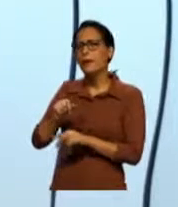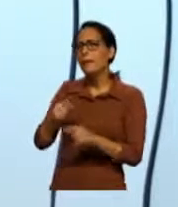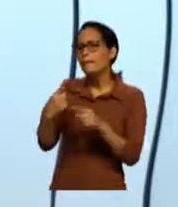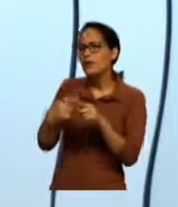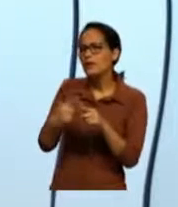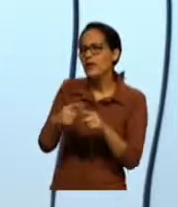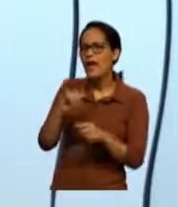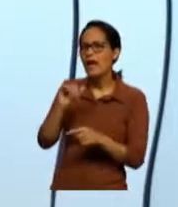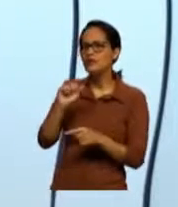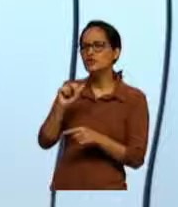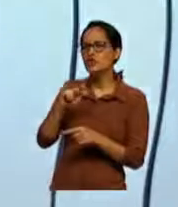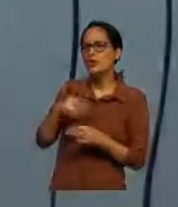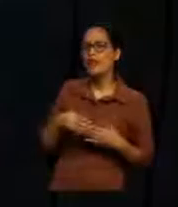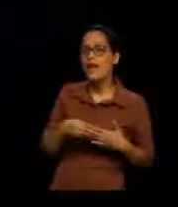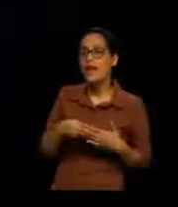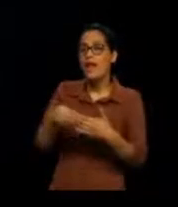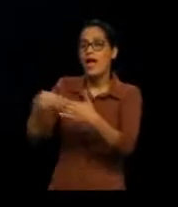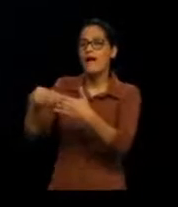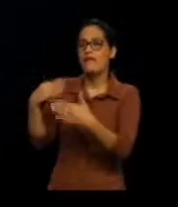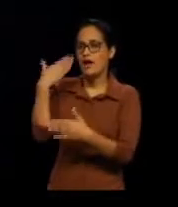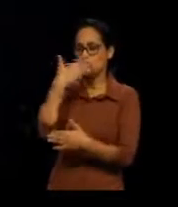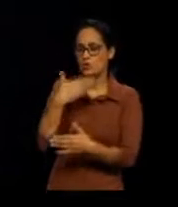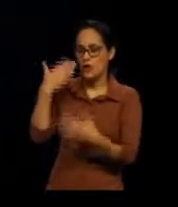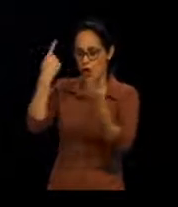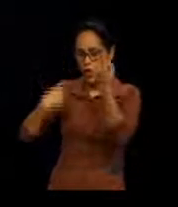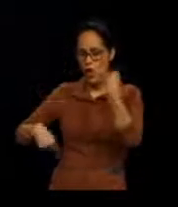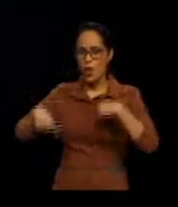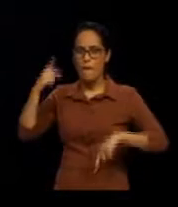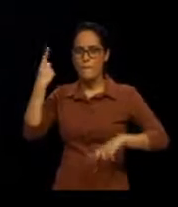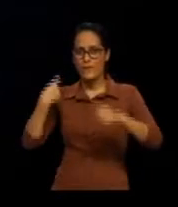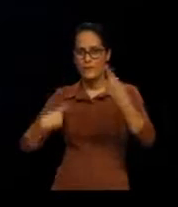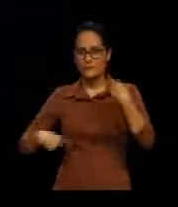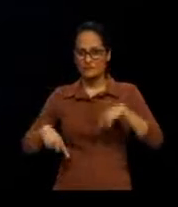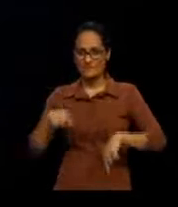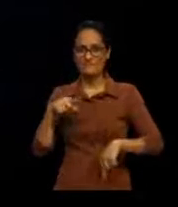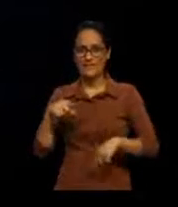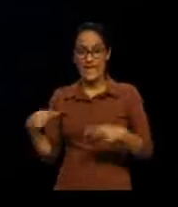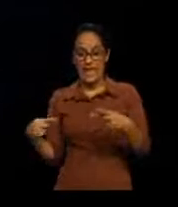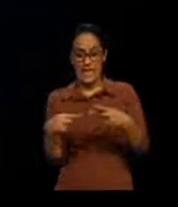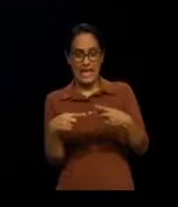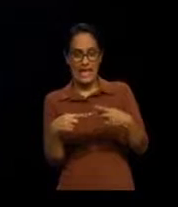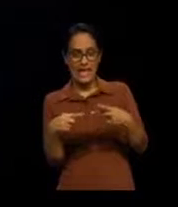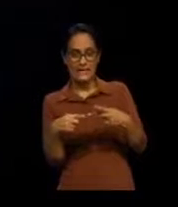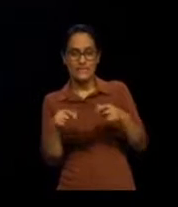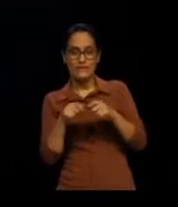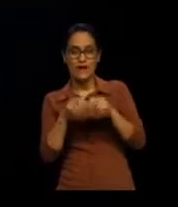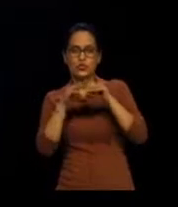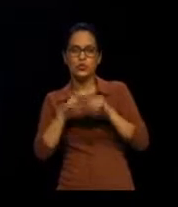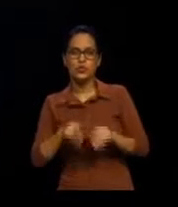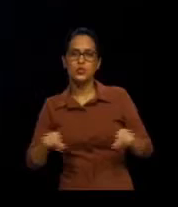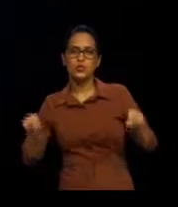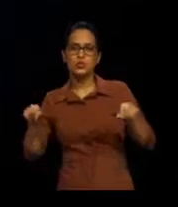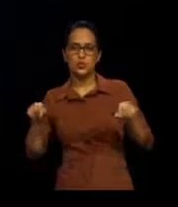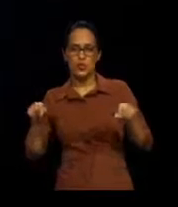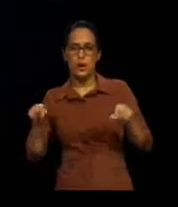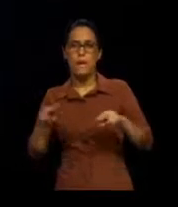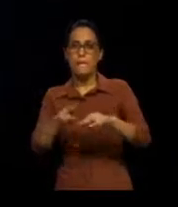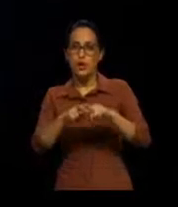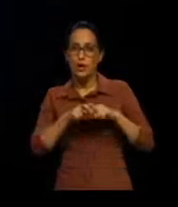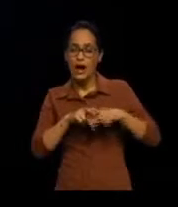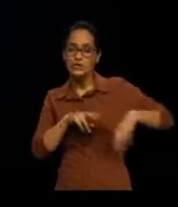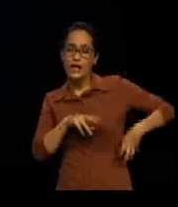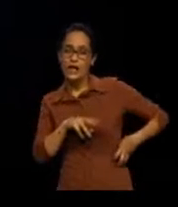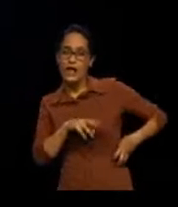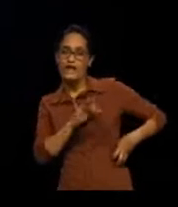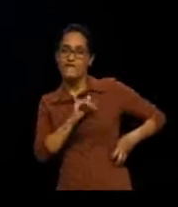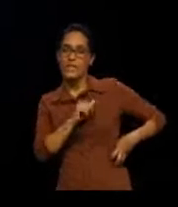glicose. Então, o glucagon, ele vai promover a decomposição o quê? Do glicogênio, que o meu fígado